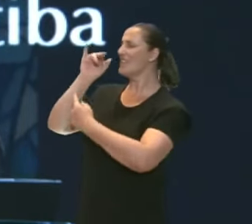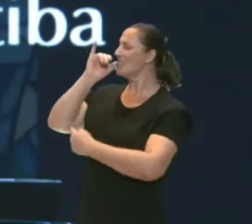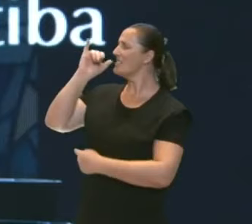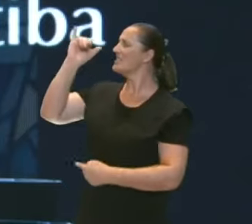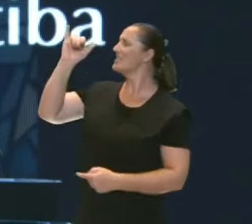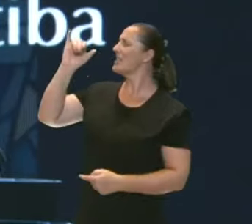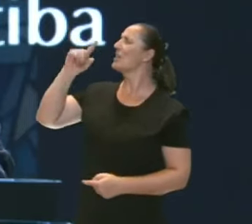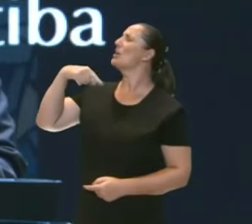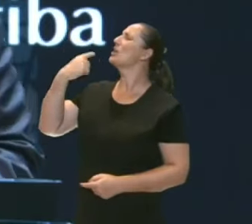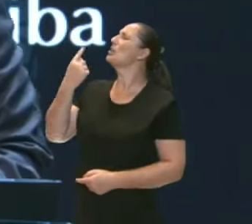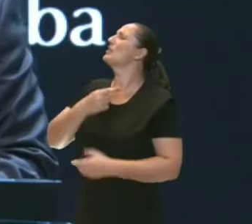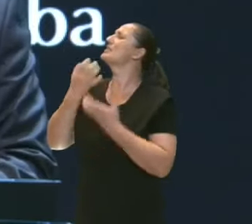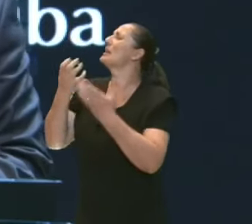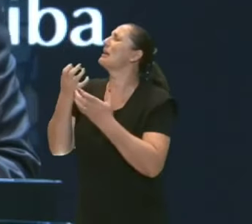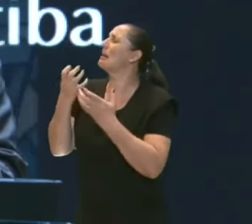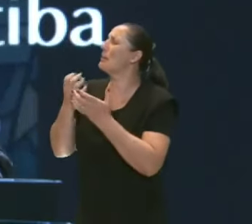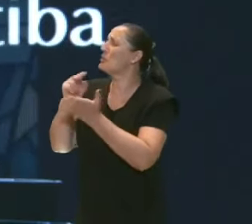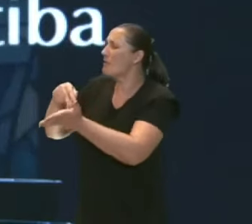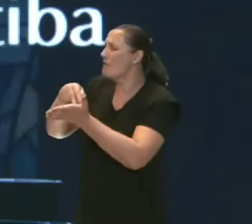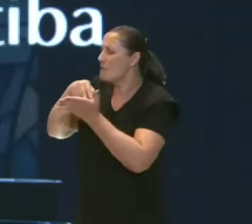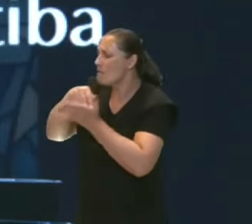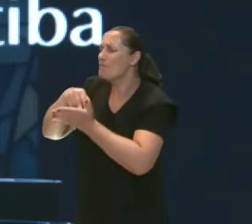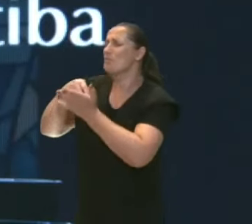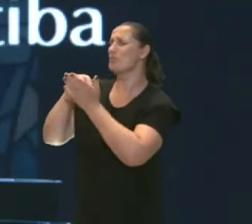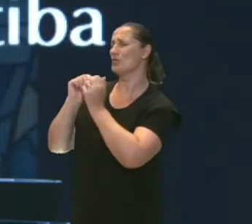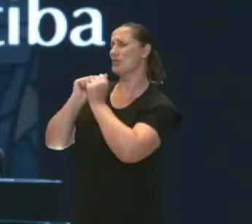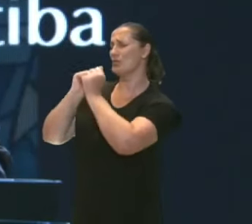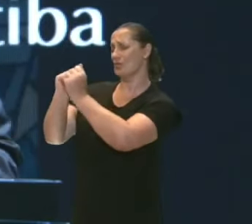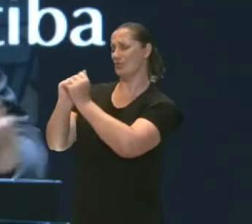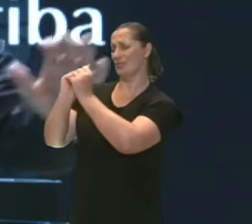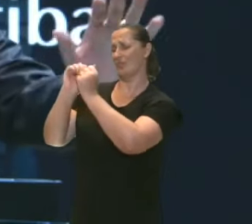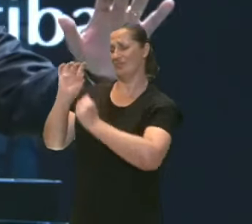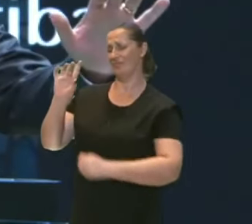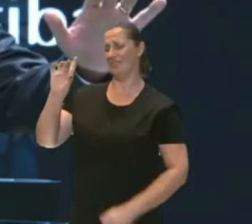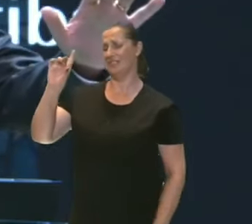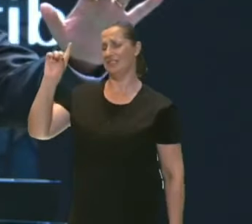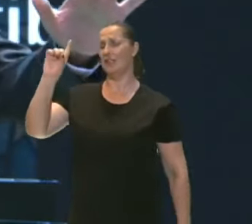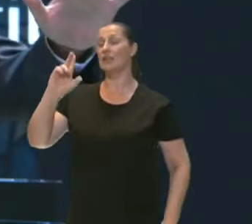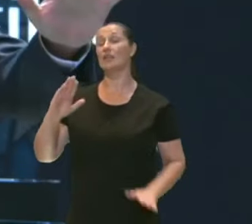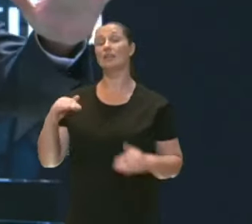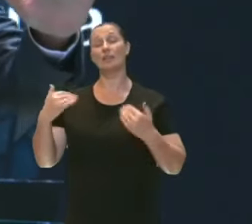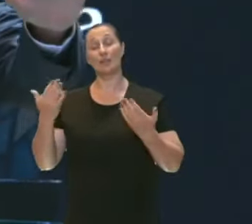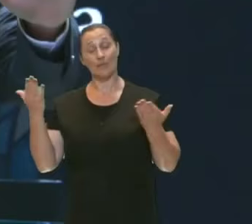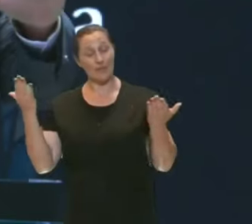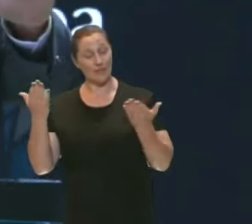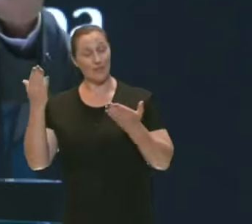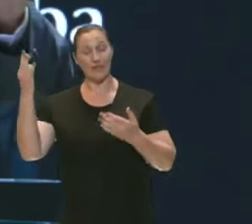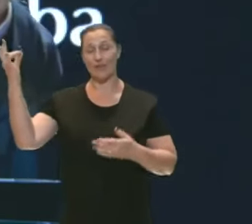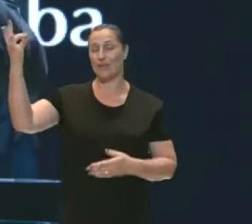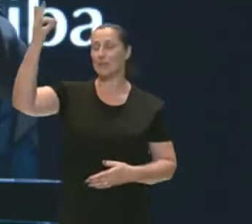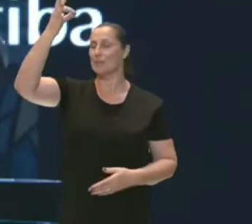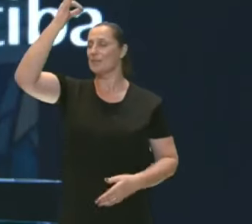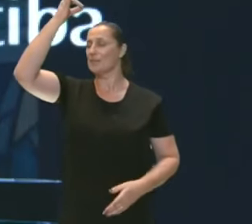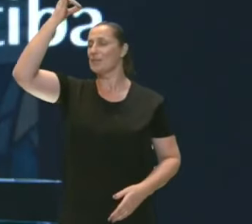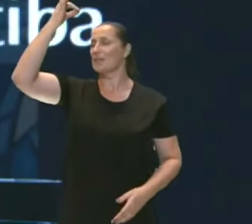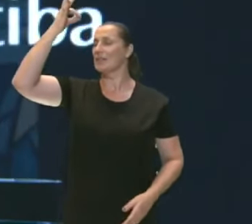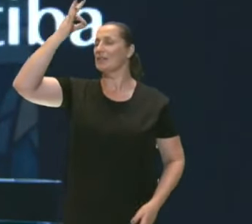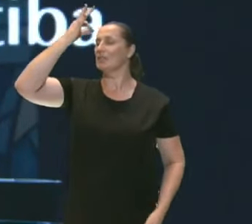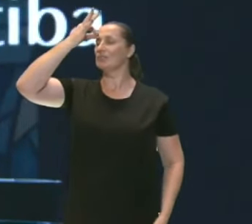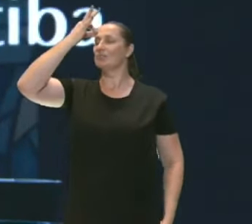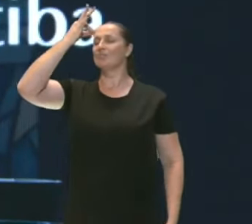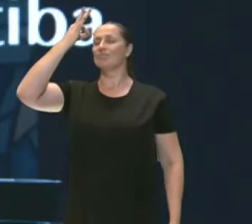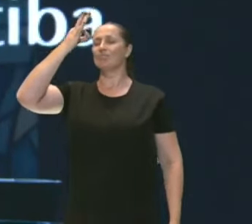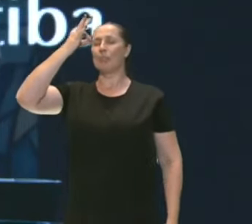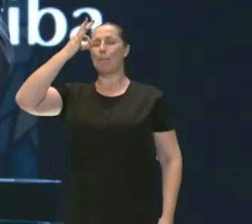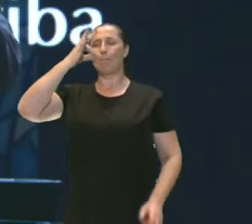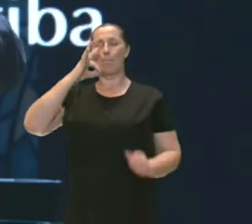queremos construir a nossa vida em ti, Senhor. Então agora, Senhor, vem com o teu espírito de poder, de